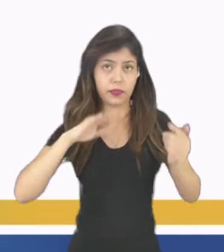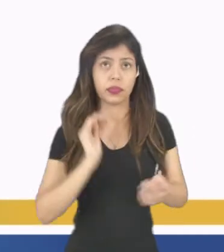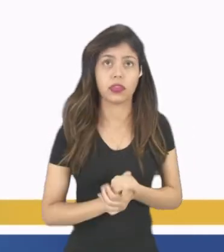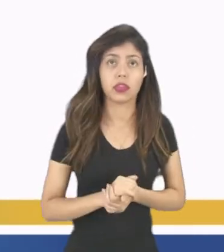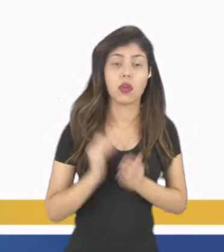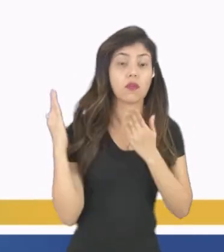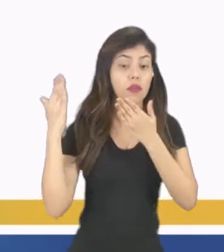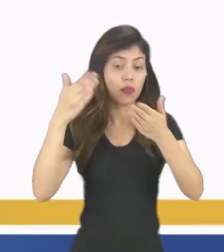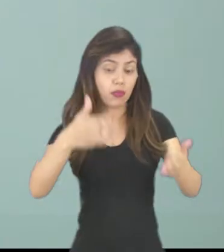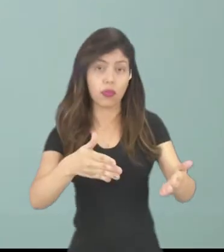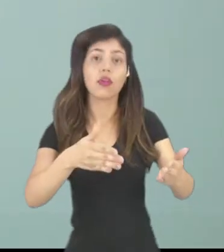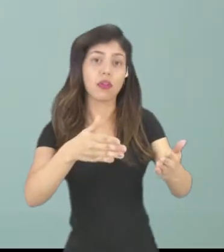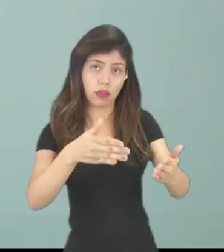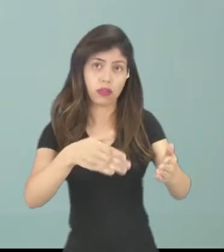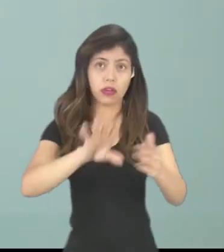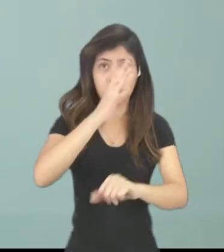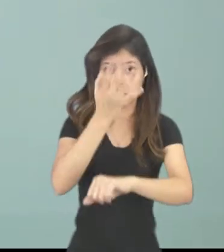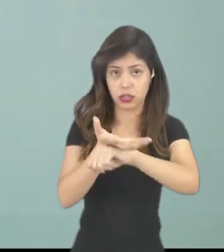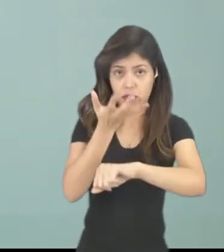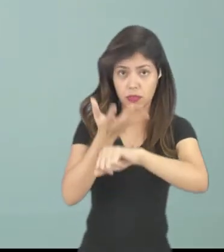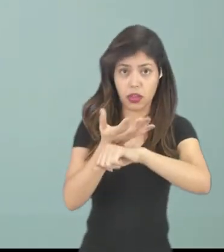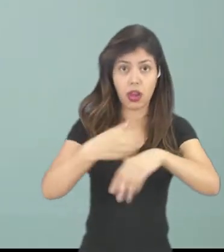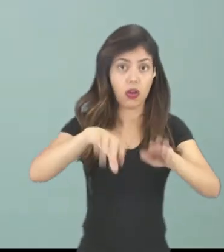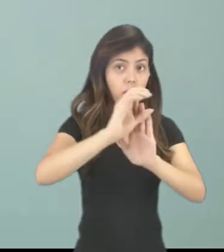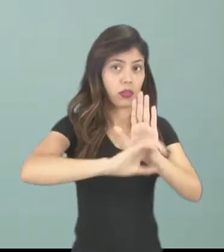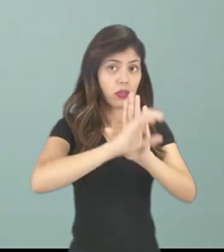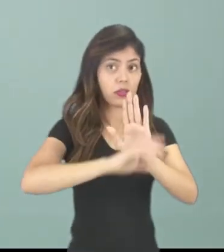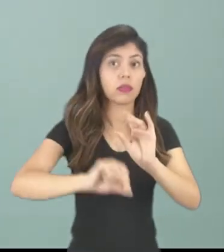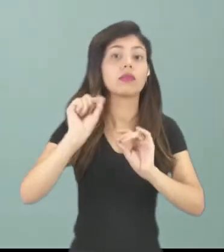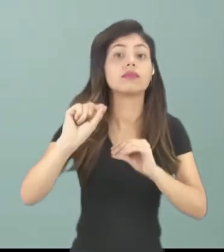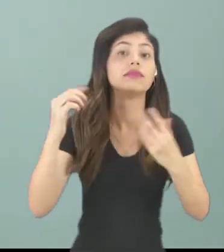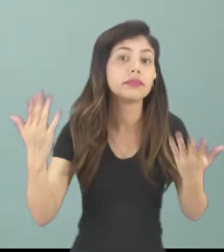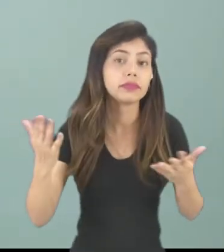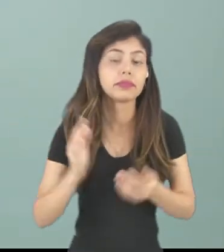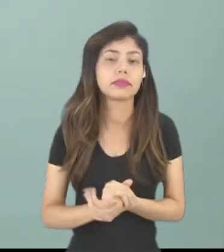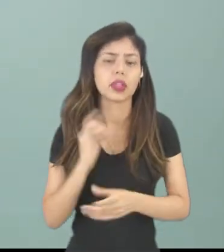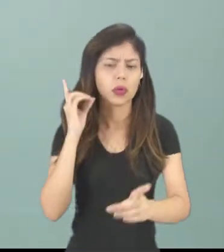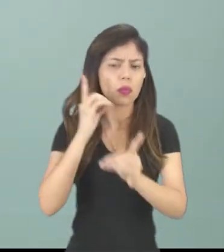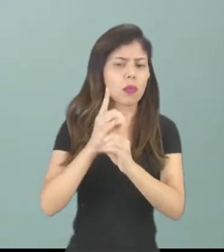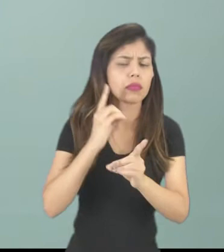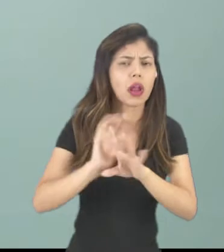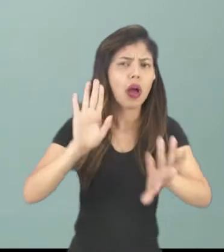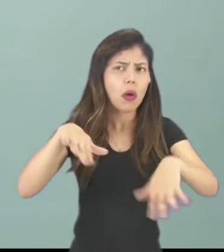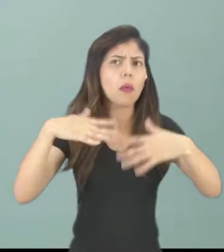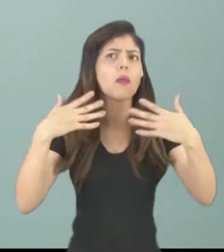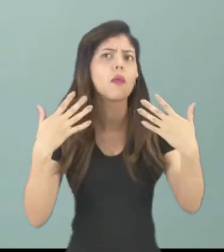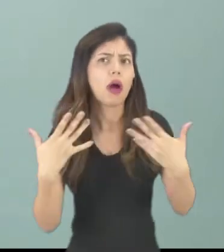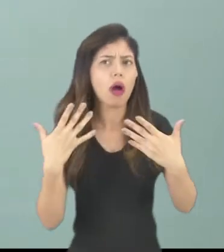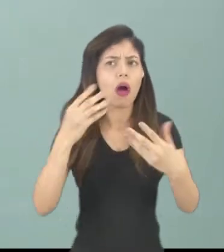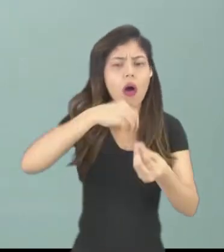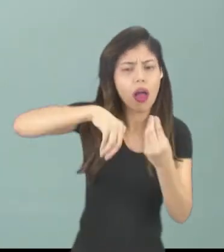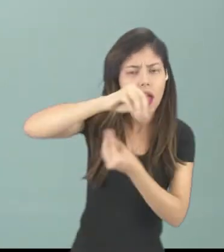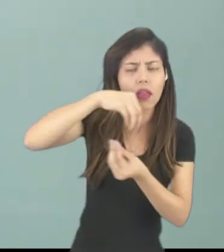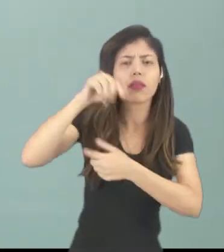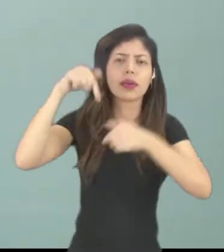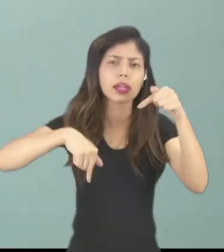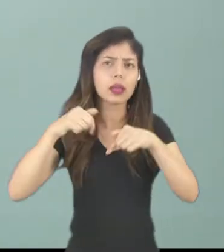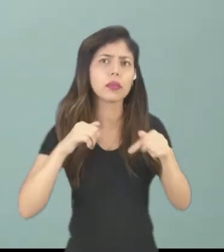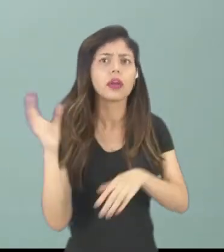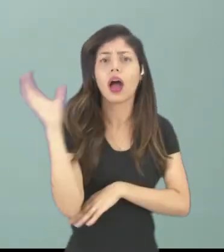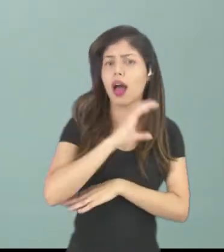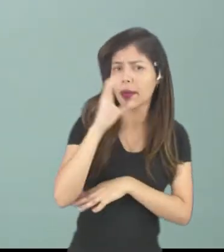objetivo dessa disciplina, desse conteúdo é a gente identificar o que é uma reação química, qual